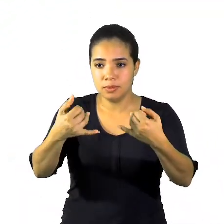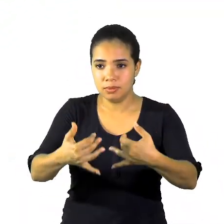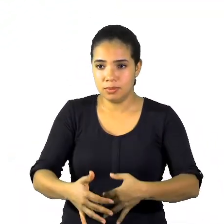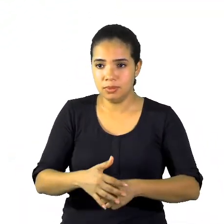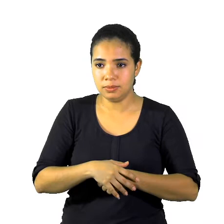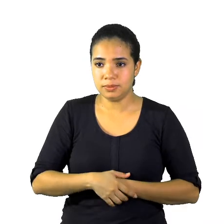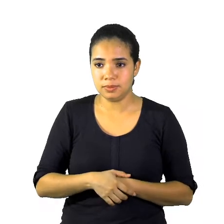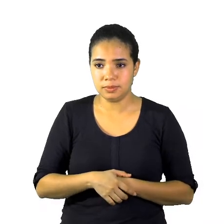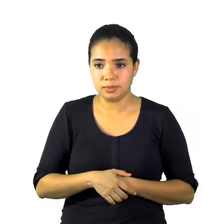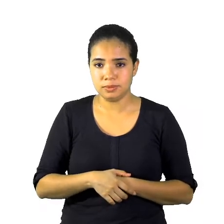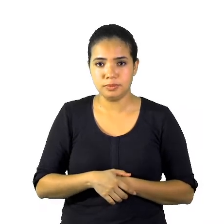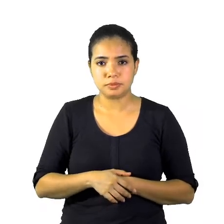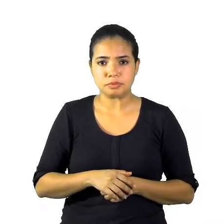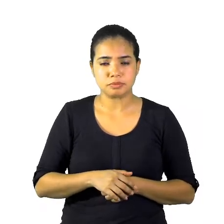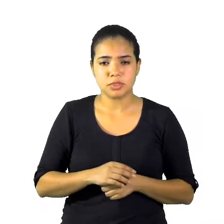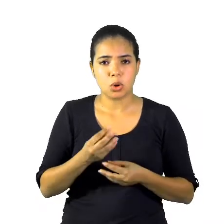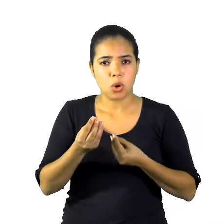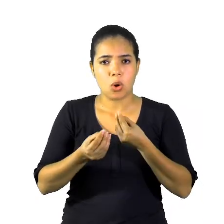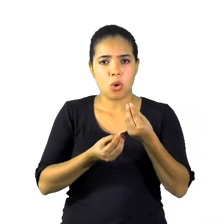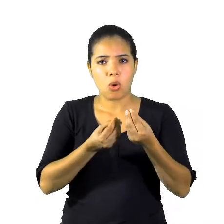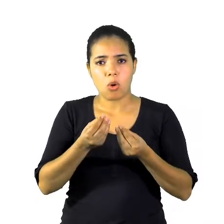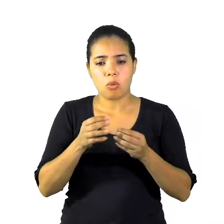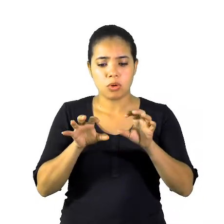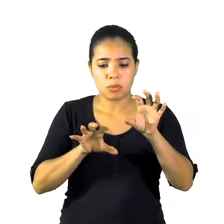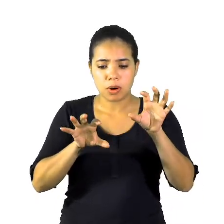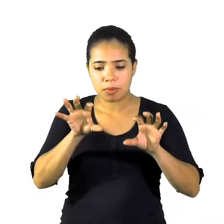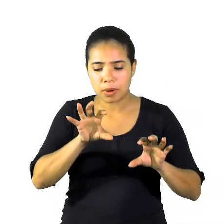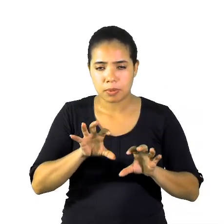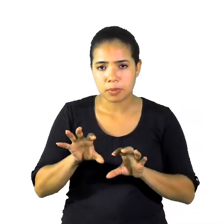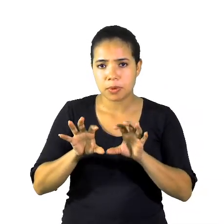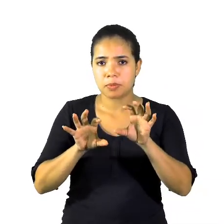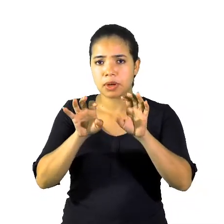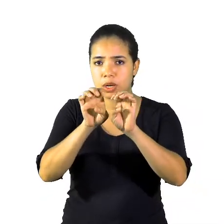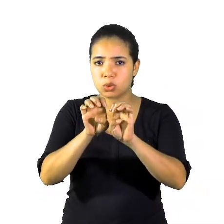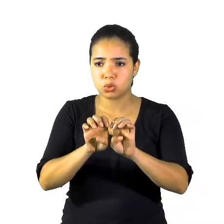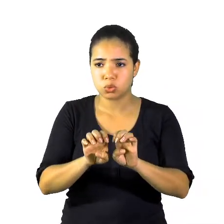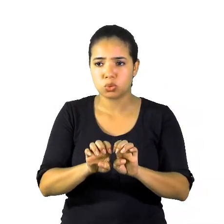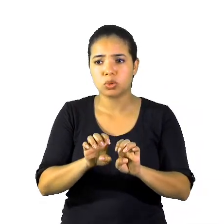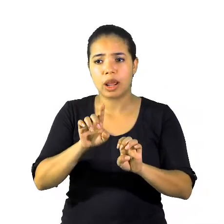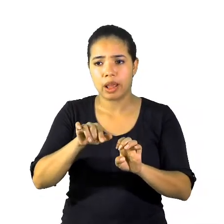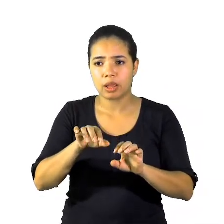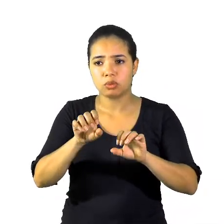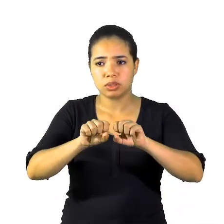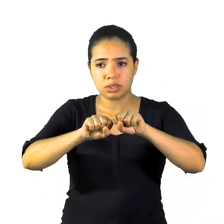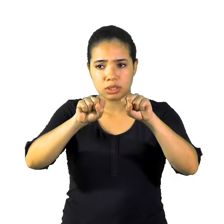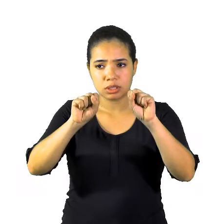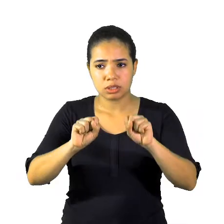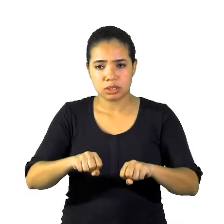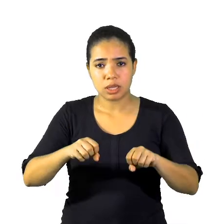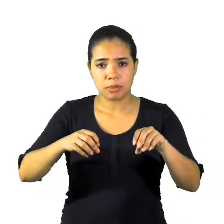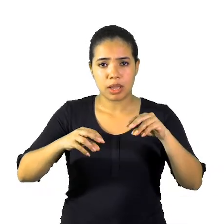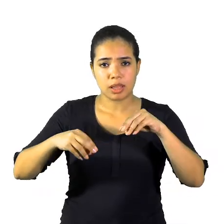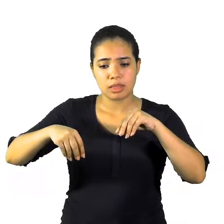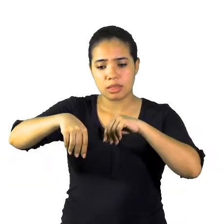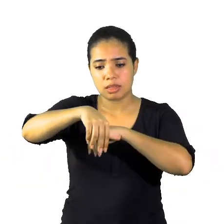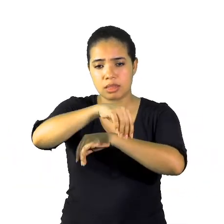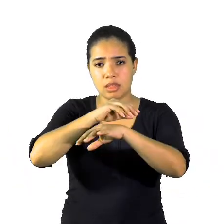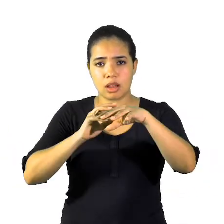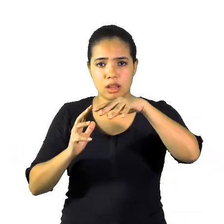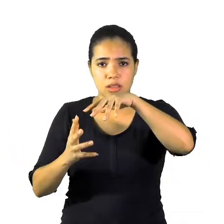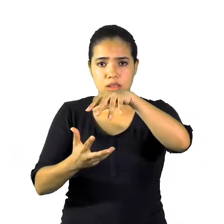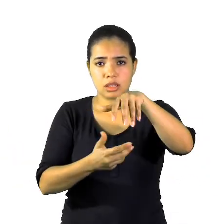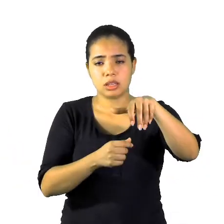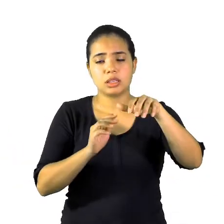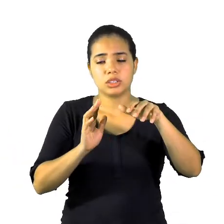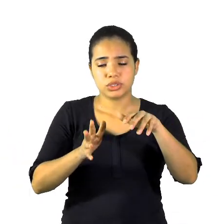Projeções cartográficas. O que são projeções cartográficas? São sistemas de representação da Terra. Nós já vimos